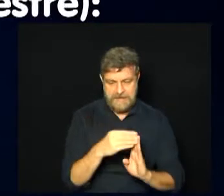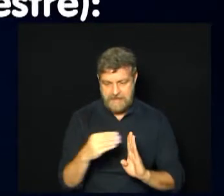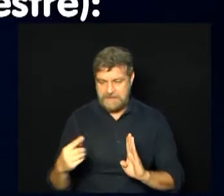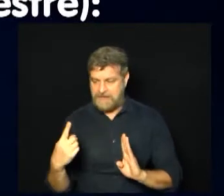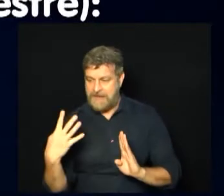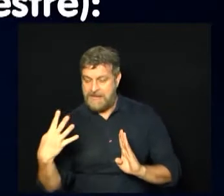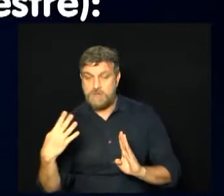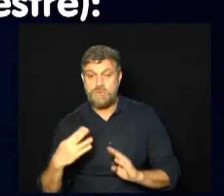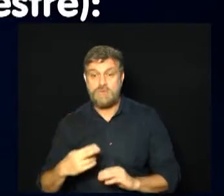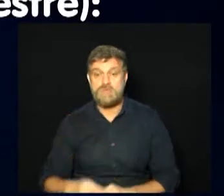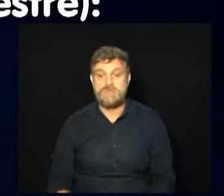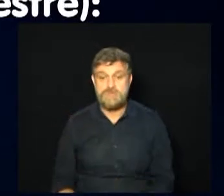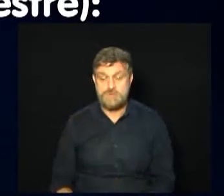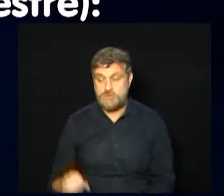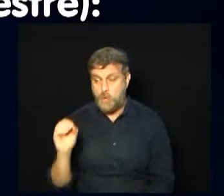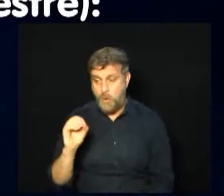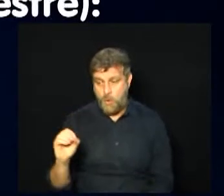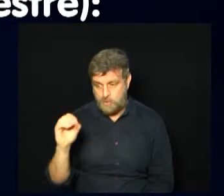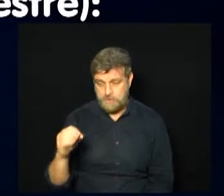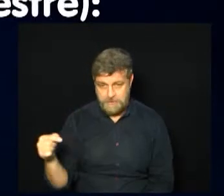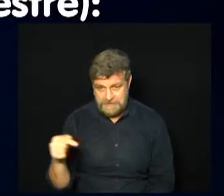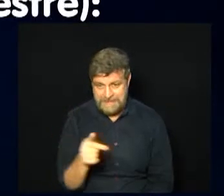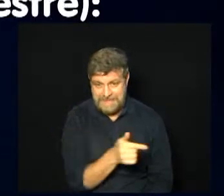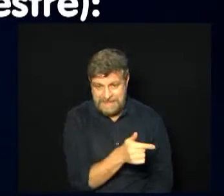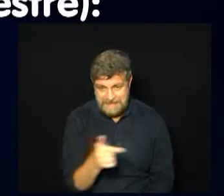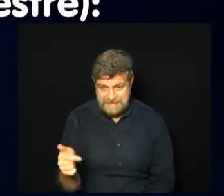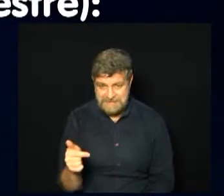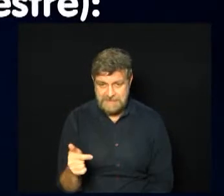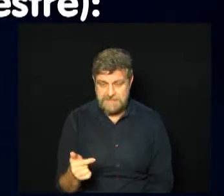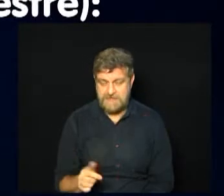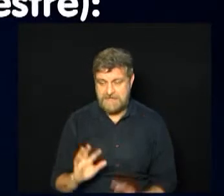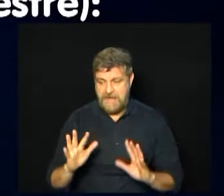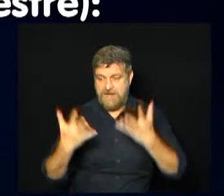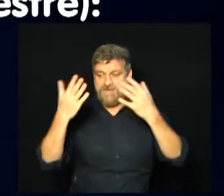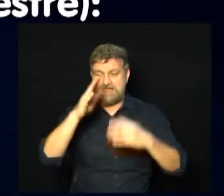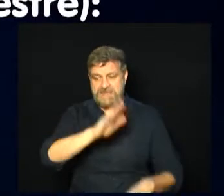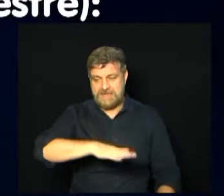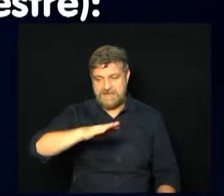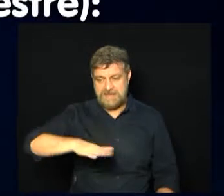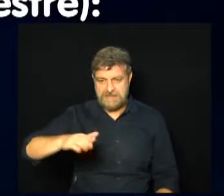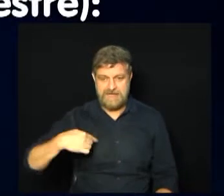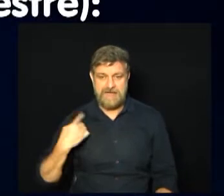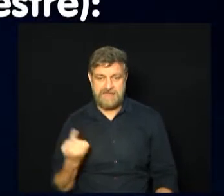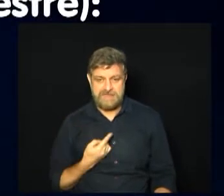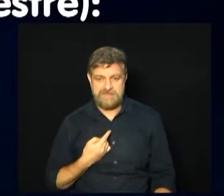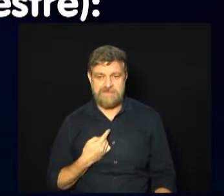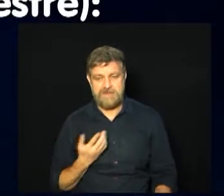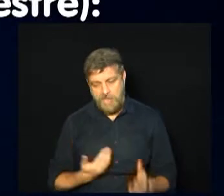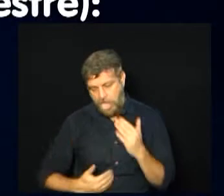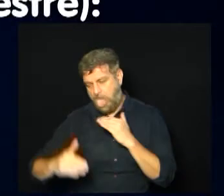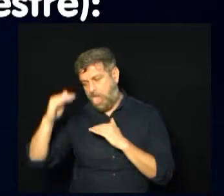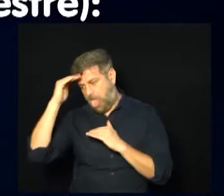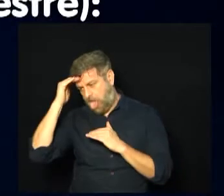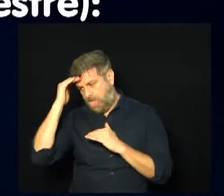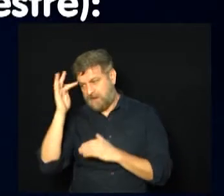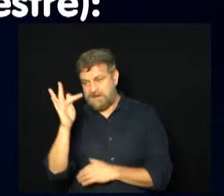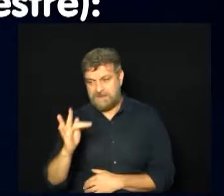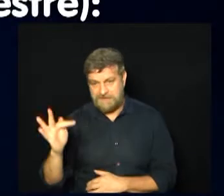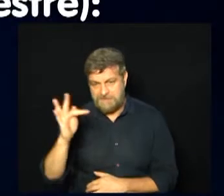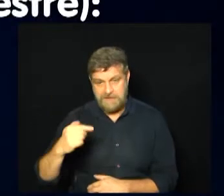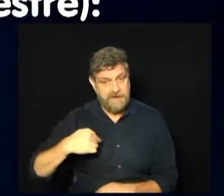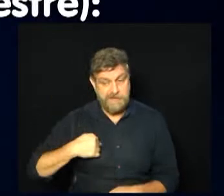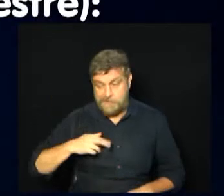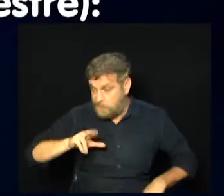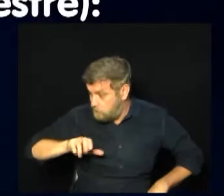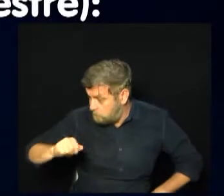de julho, de outubro, naquela semana da criança, que a gente fala que na faculdade é semana do saco cheio, né? Que eu nunca